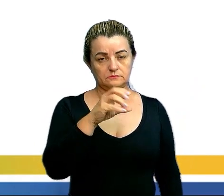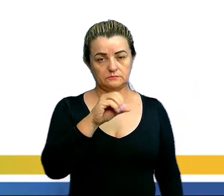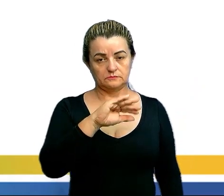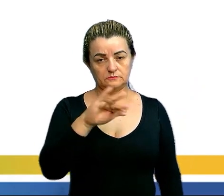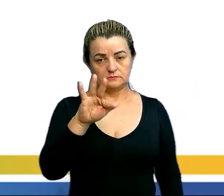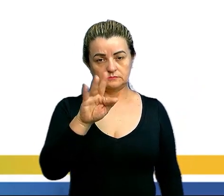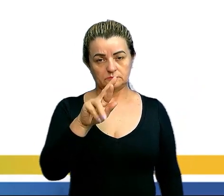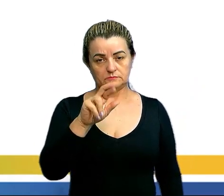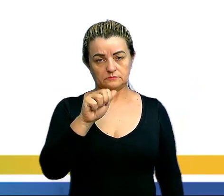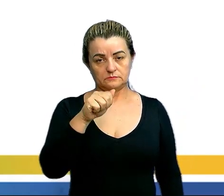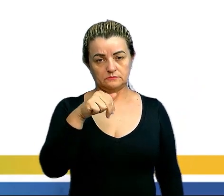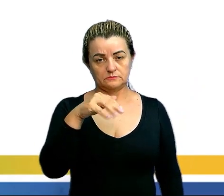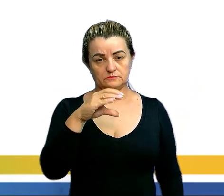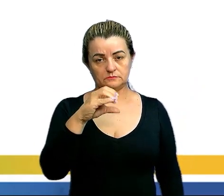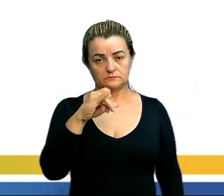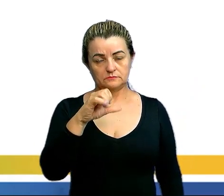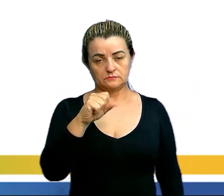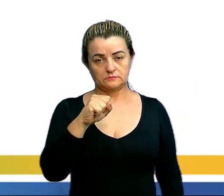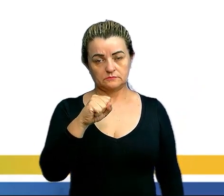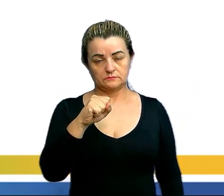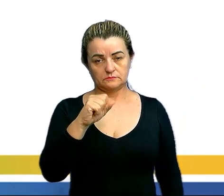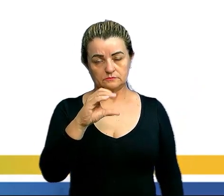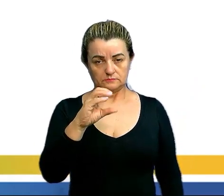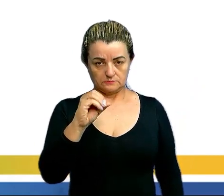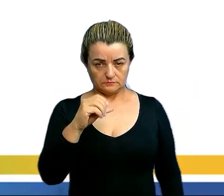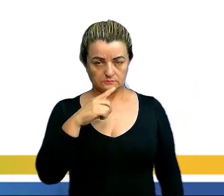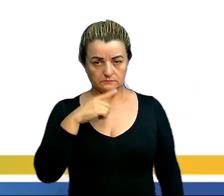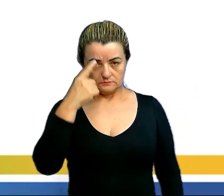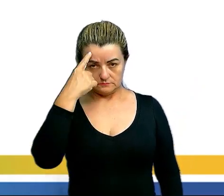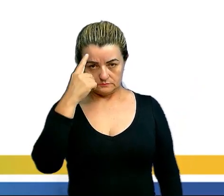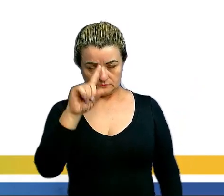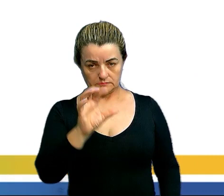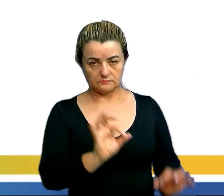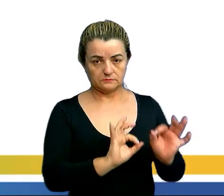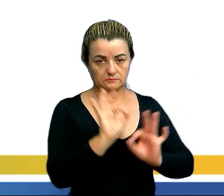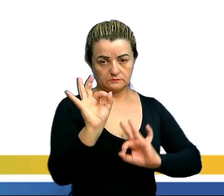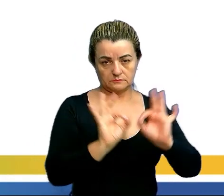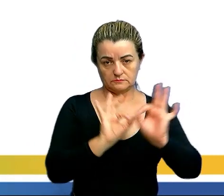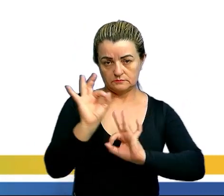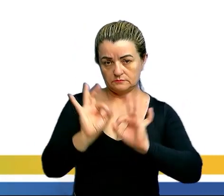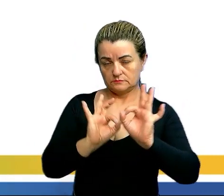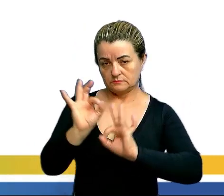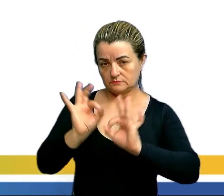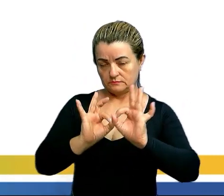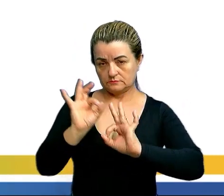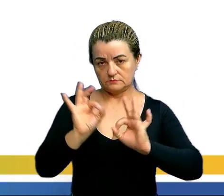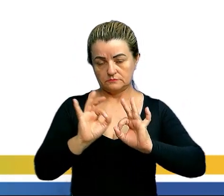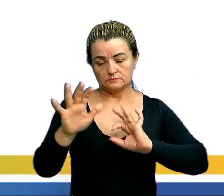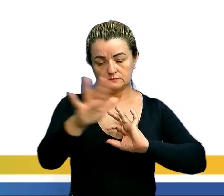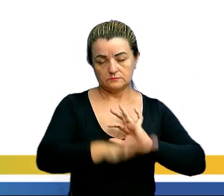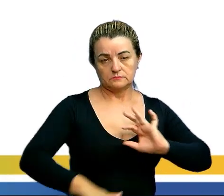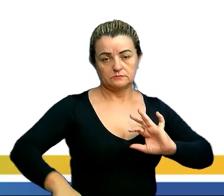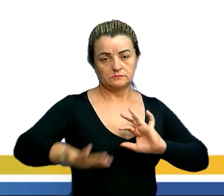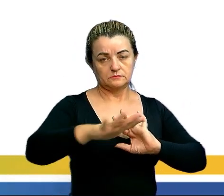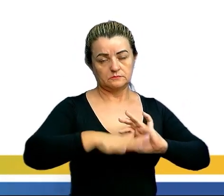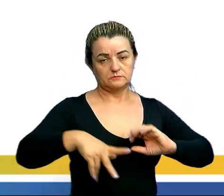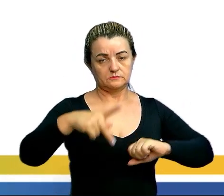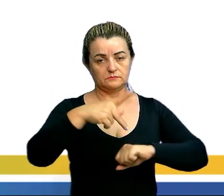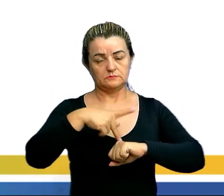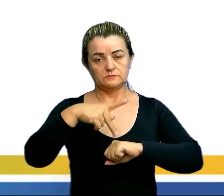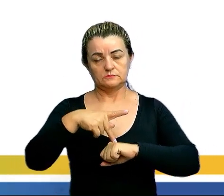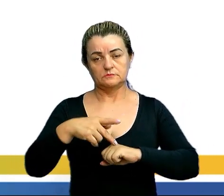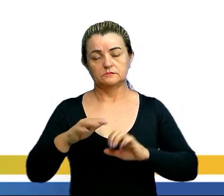foi determinada a criação da Organização das Nações Unidas, cujo objetivo, né, é manter